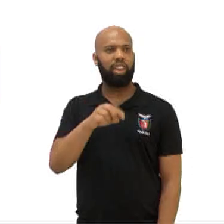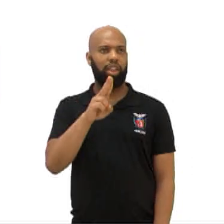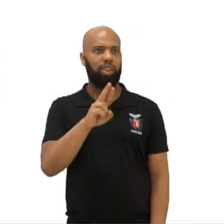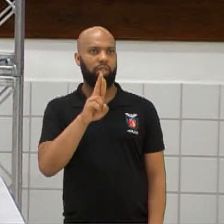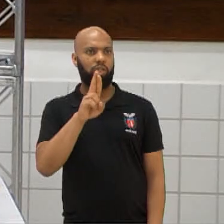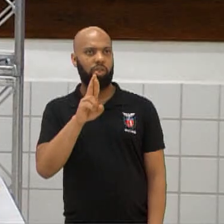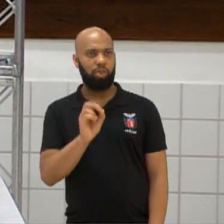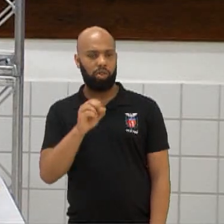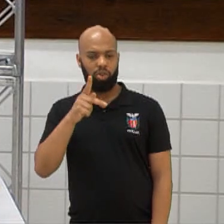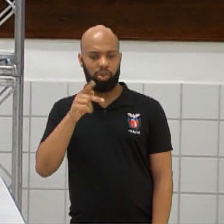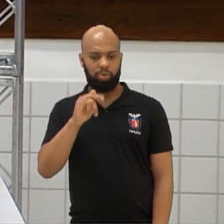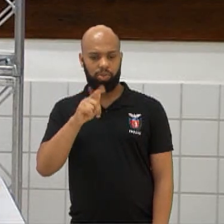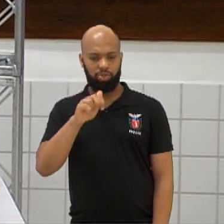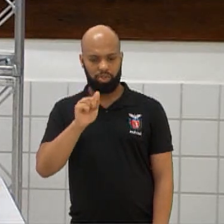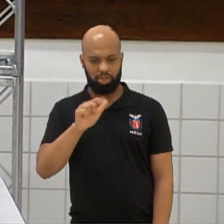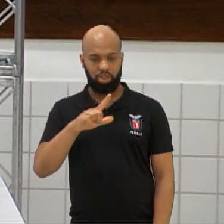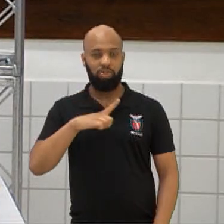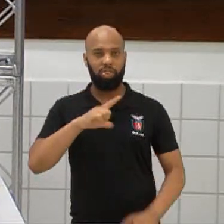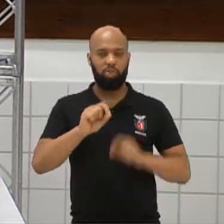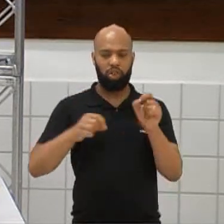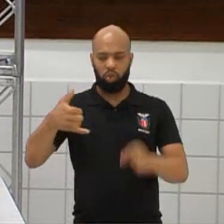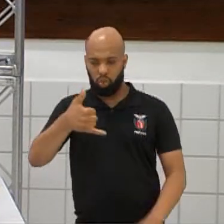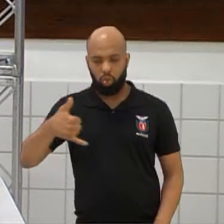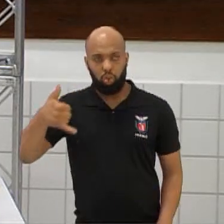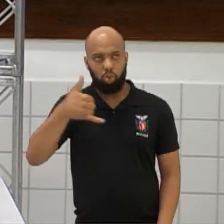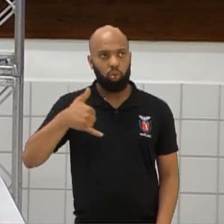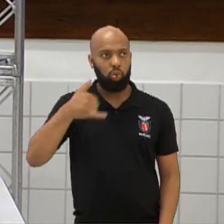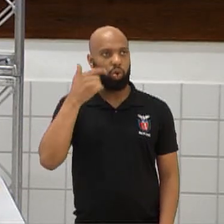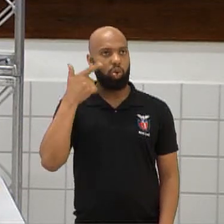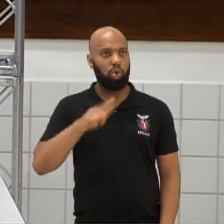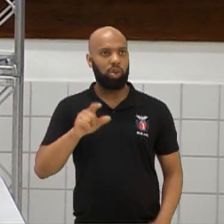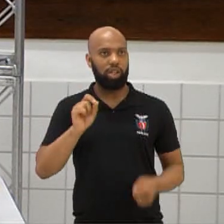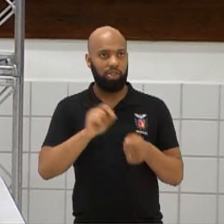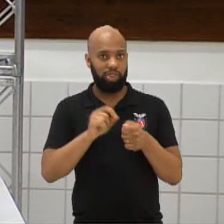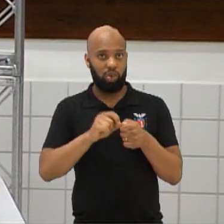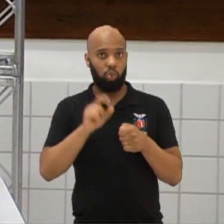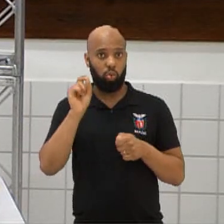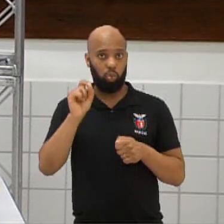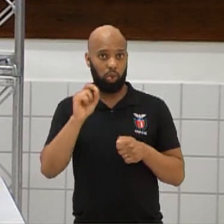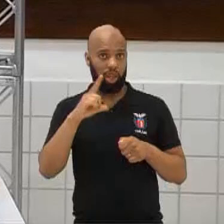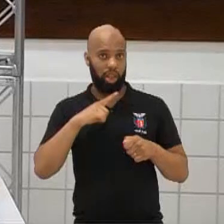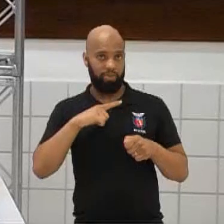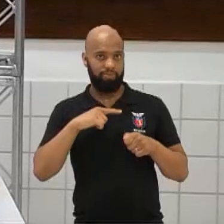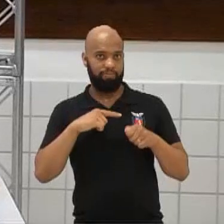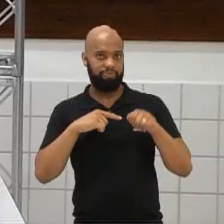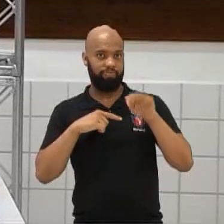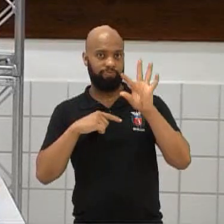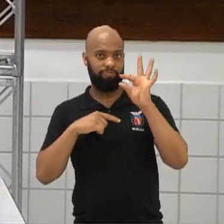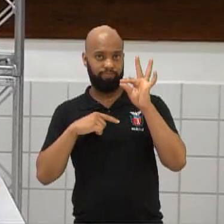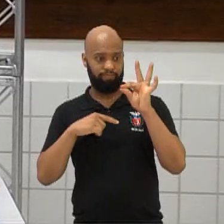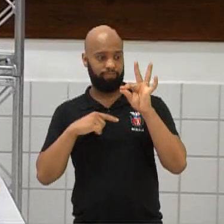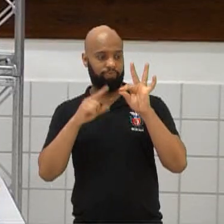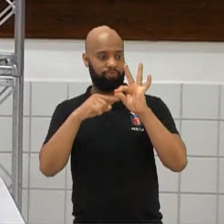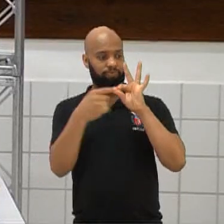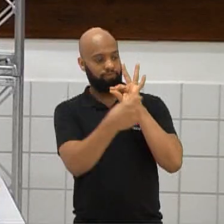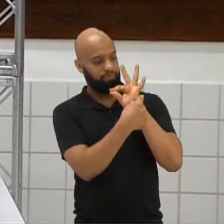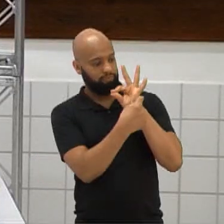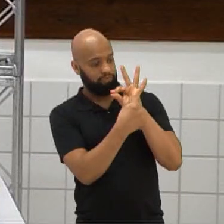vai produzir uma camada de gordura que a ave vai passar nas penas usando o bico, tá? Para